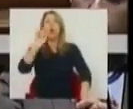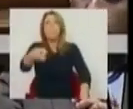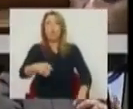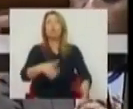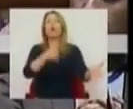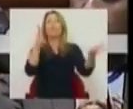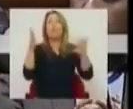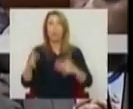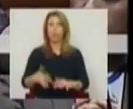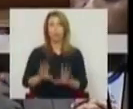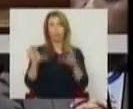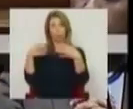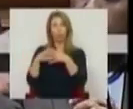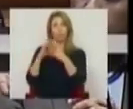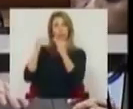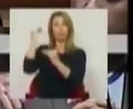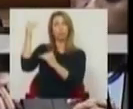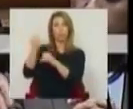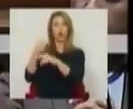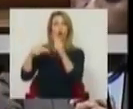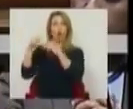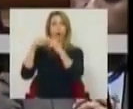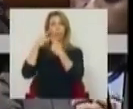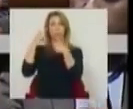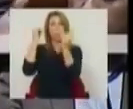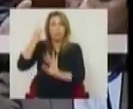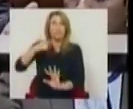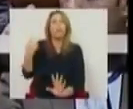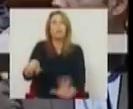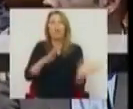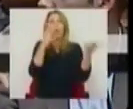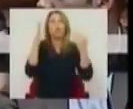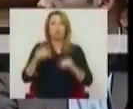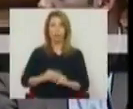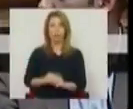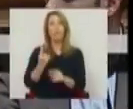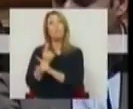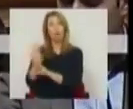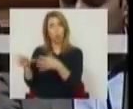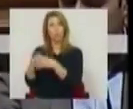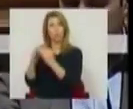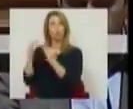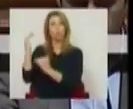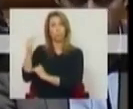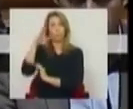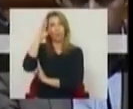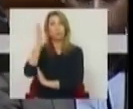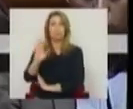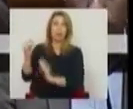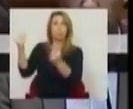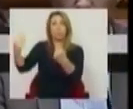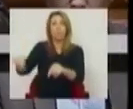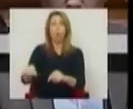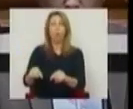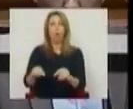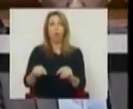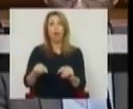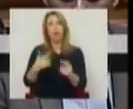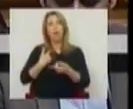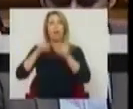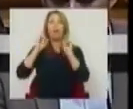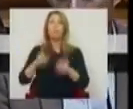obrigatório, que o Conselho Superior das Obras Públicas devia ter. O Conselho Superior das Obras Públicas, o que se sabe, é que apenas foi tomou